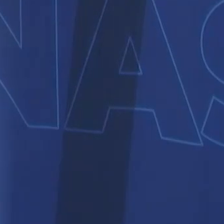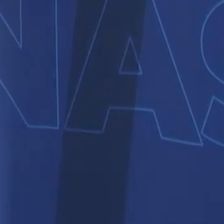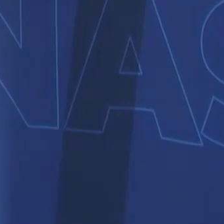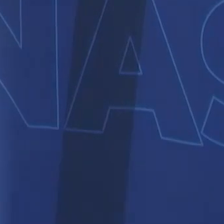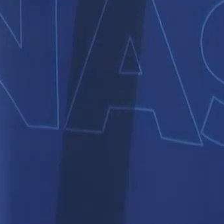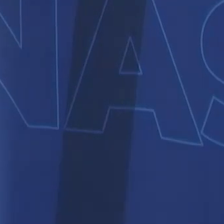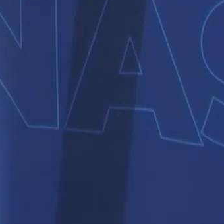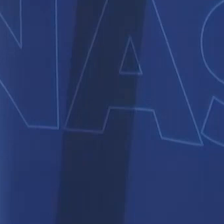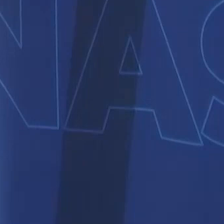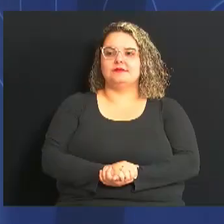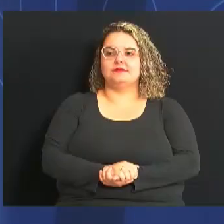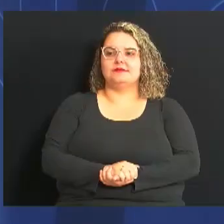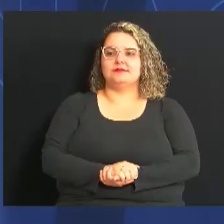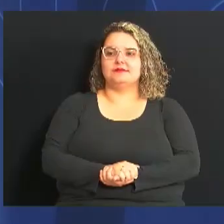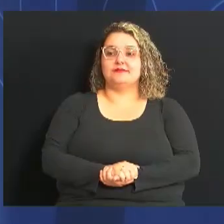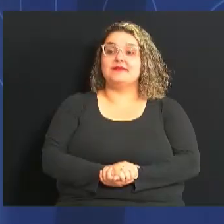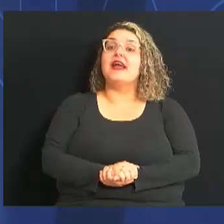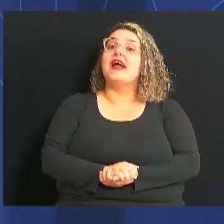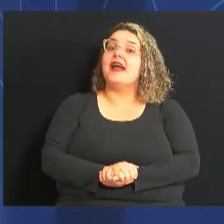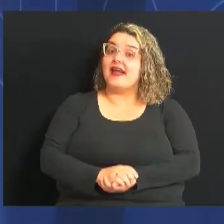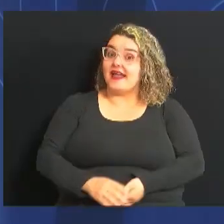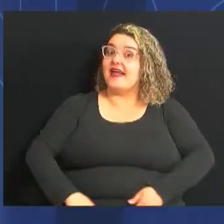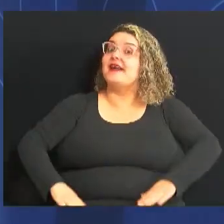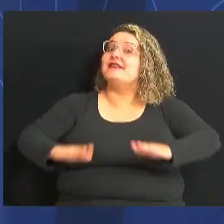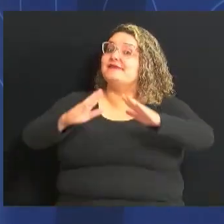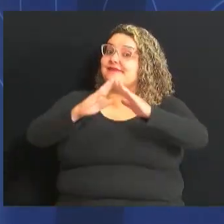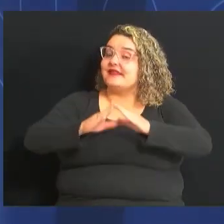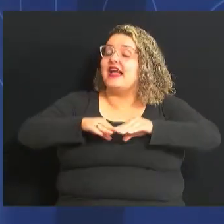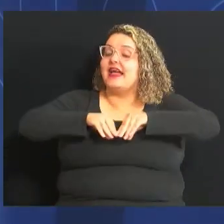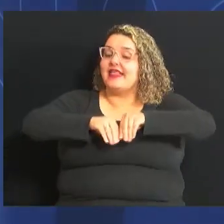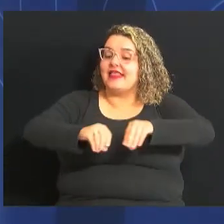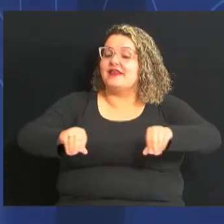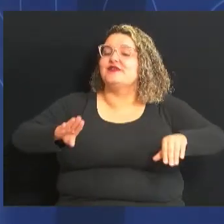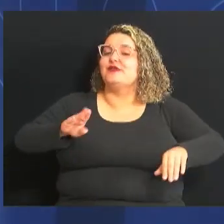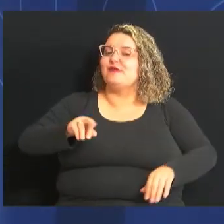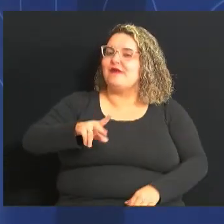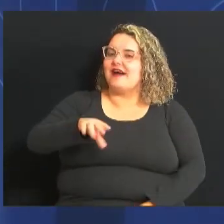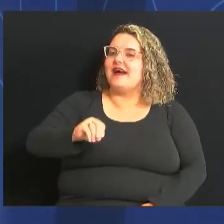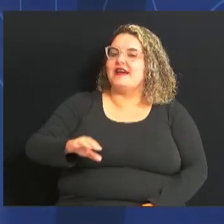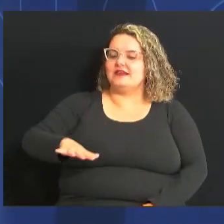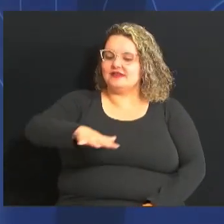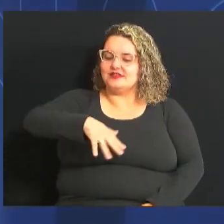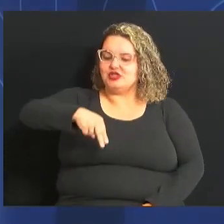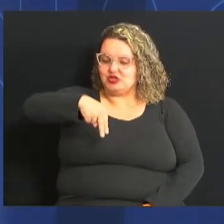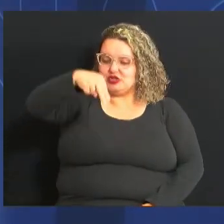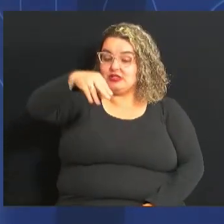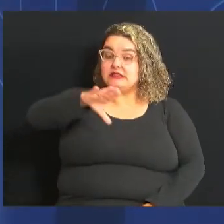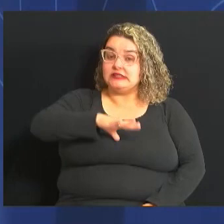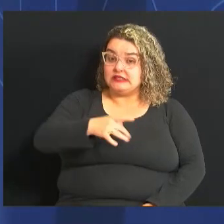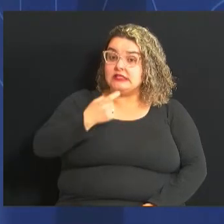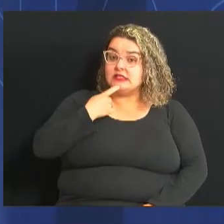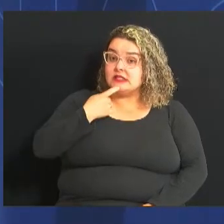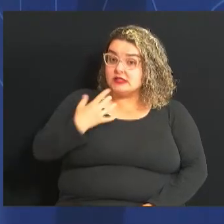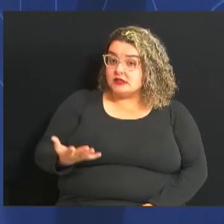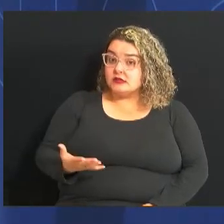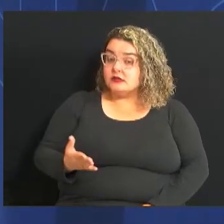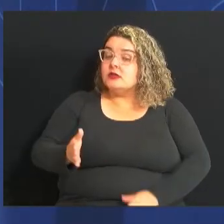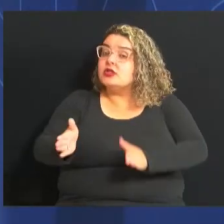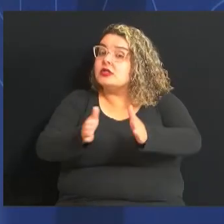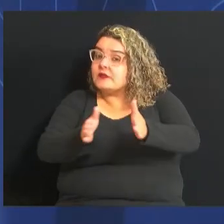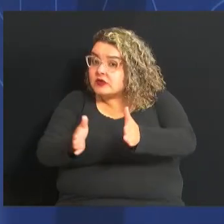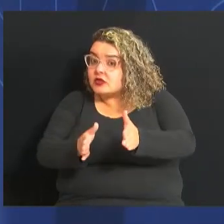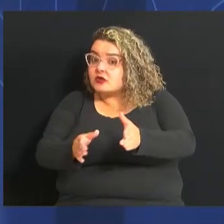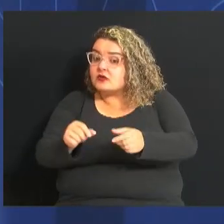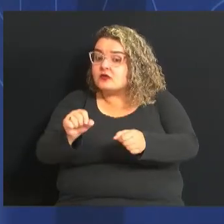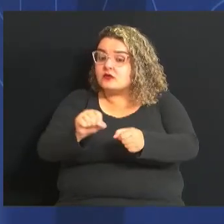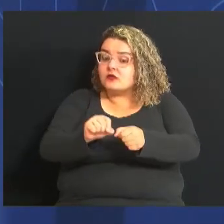É o Residencial Terras do Barão, região norte aqui da cidade de Campinas, e recentemente foi